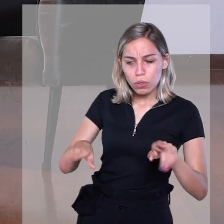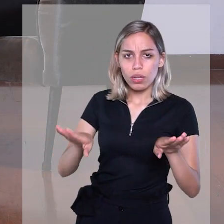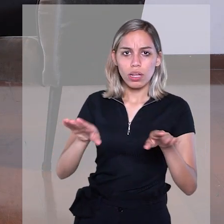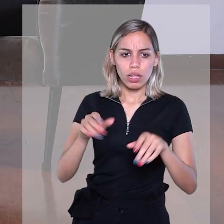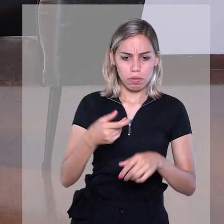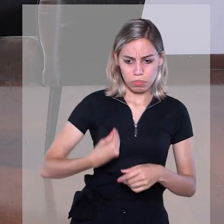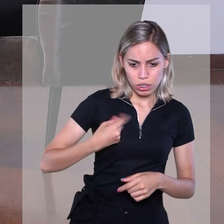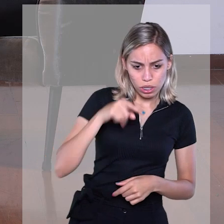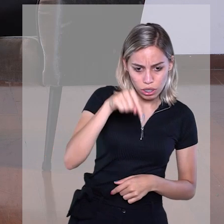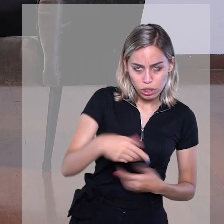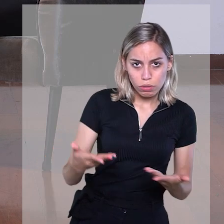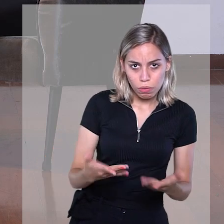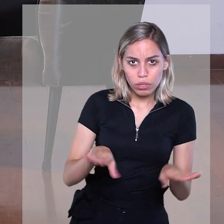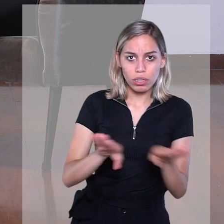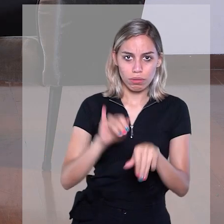invisíveis.